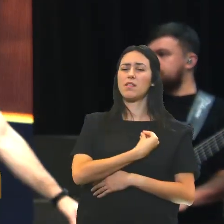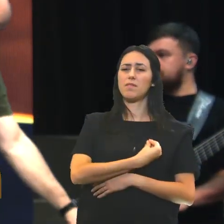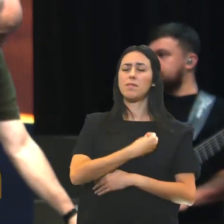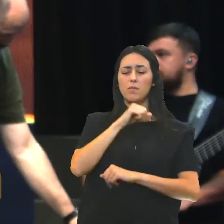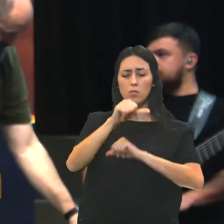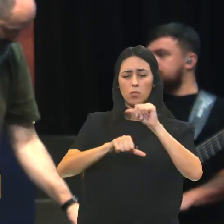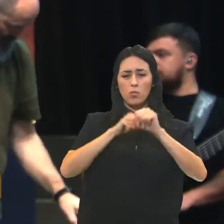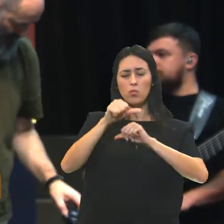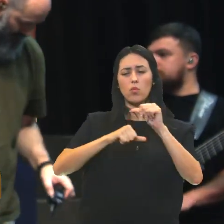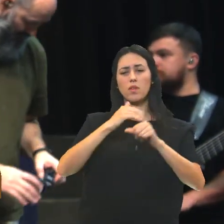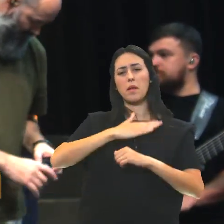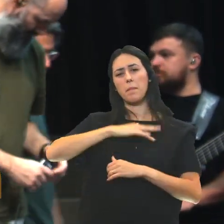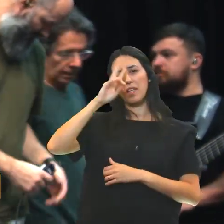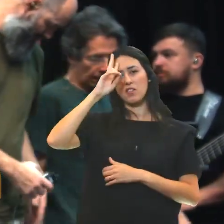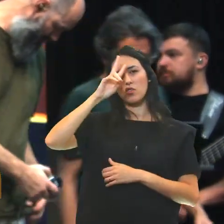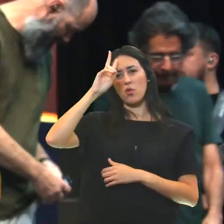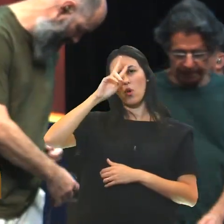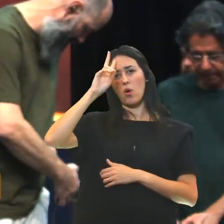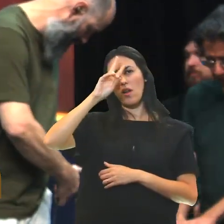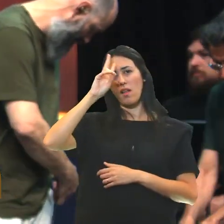Muda a minha história.